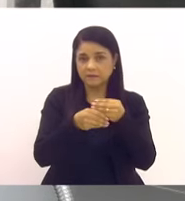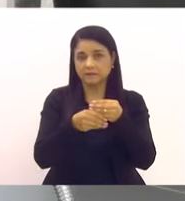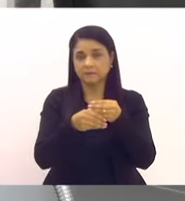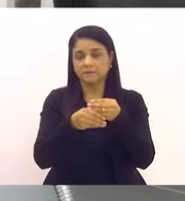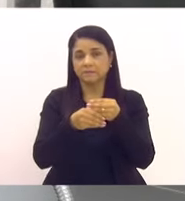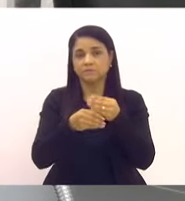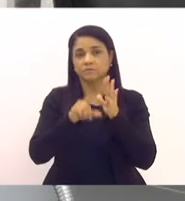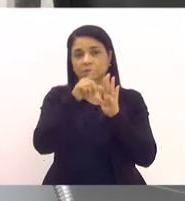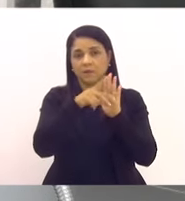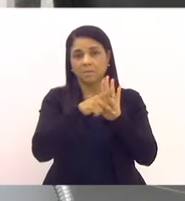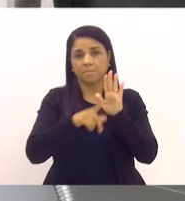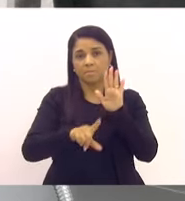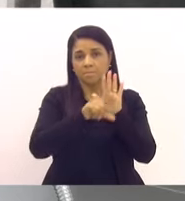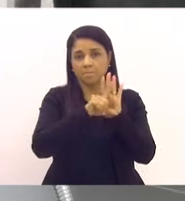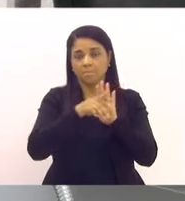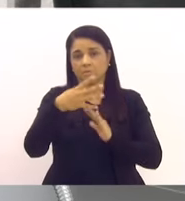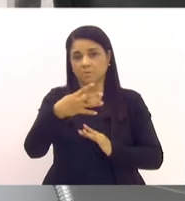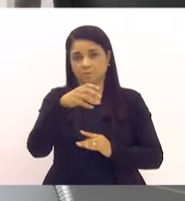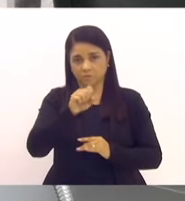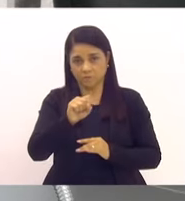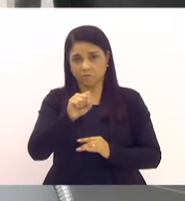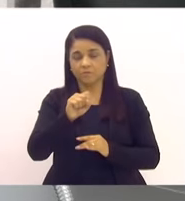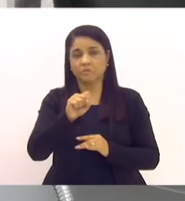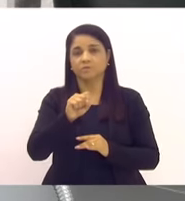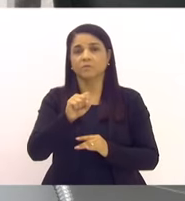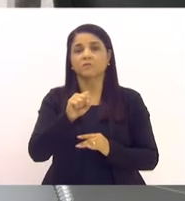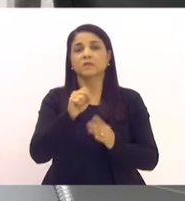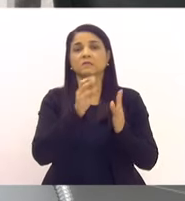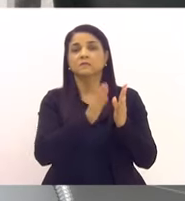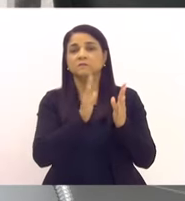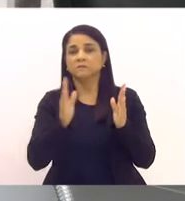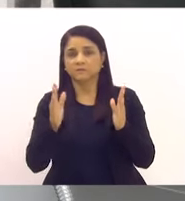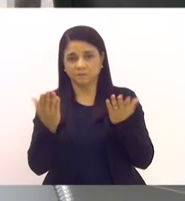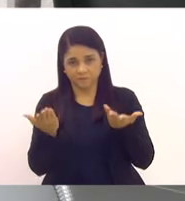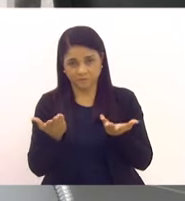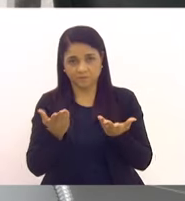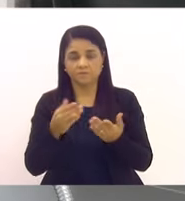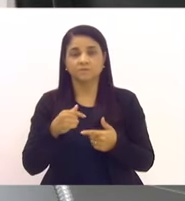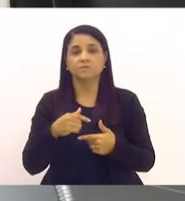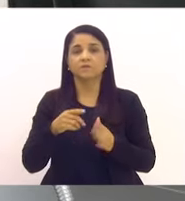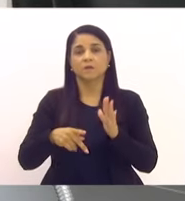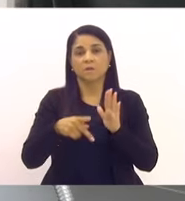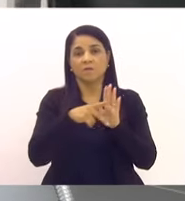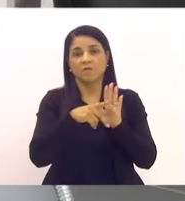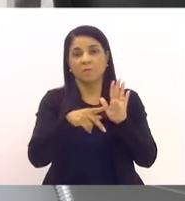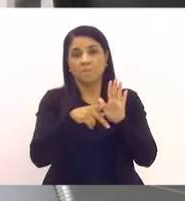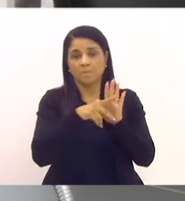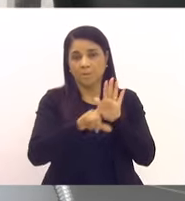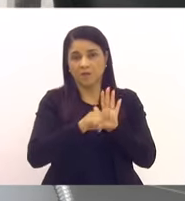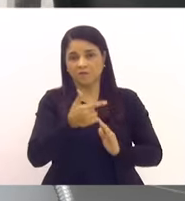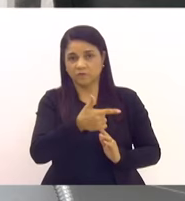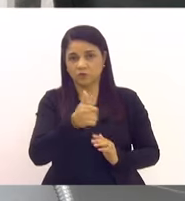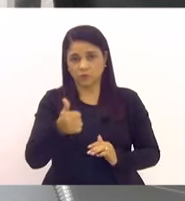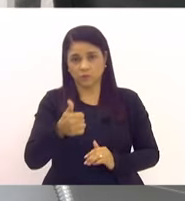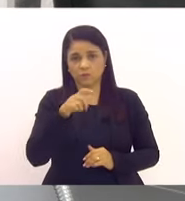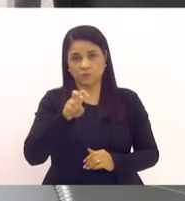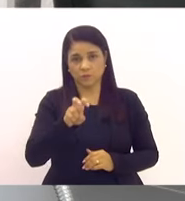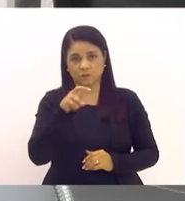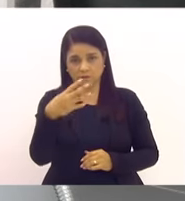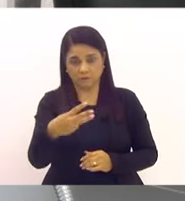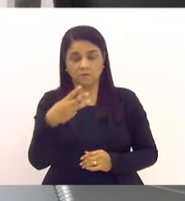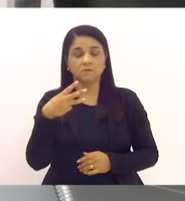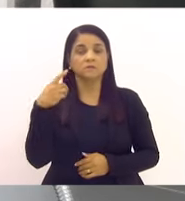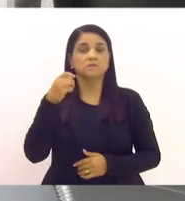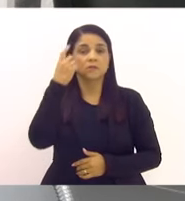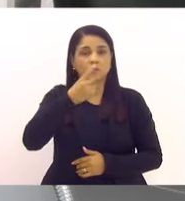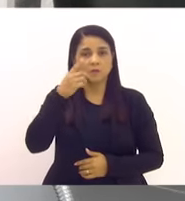do PL 48. Então chamo os trabalhos da ordem para cantar o PL 48. Trata-se do PL 2151 de 23, de autoria do deputado professor Josemar,